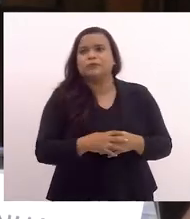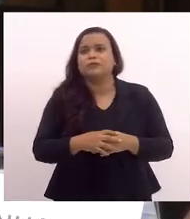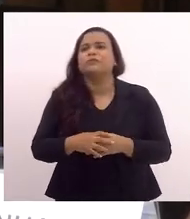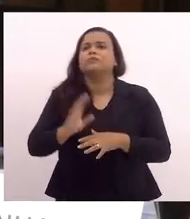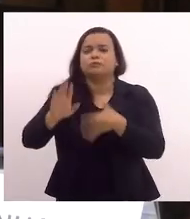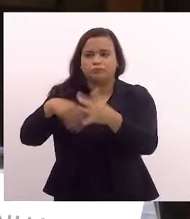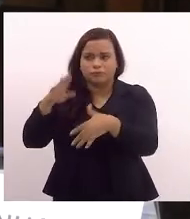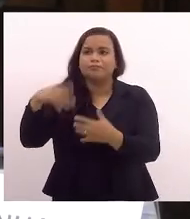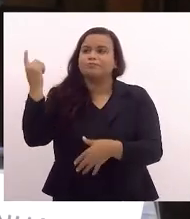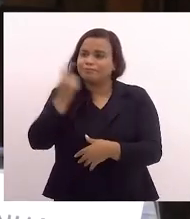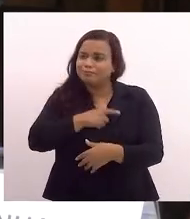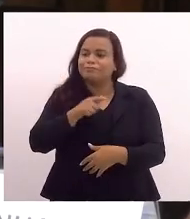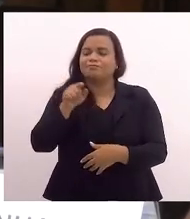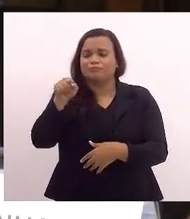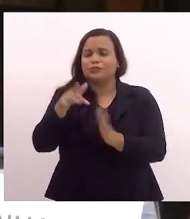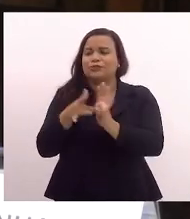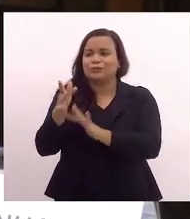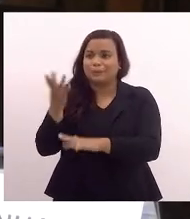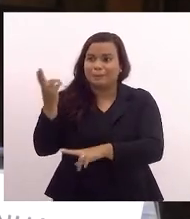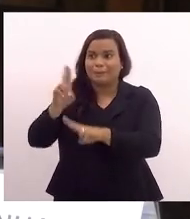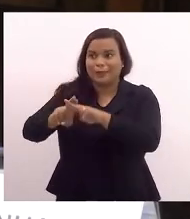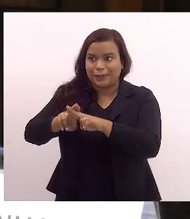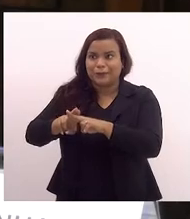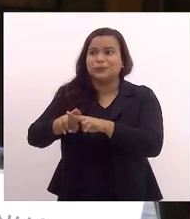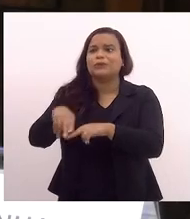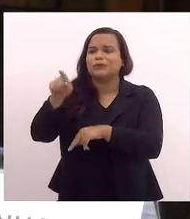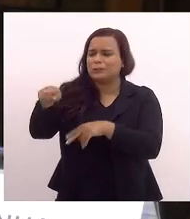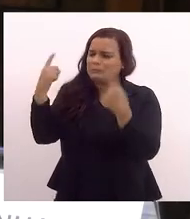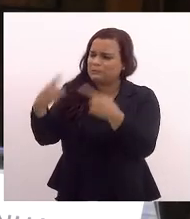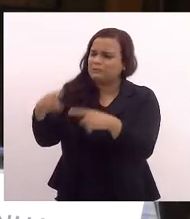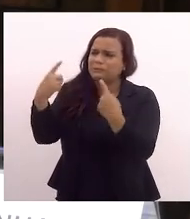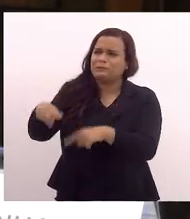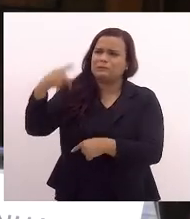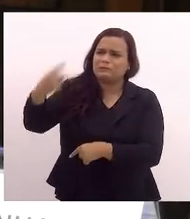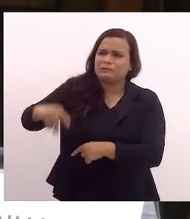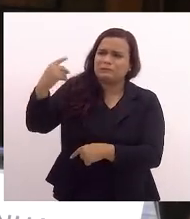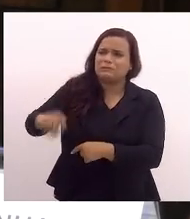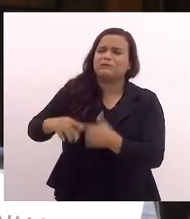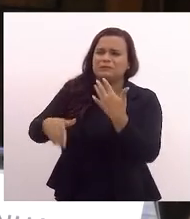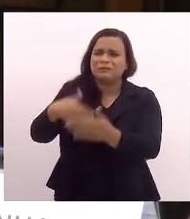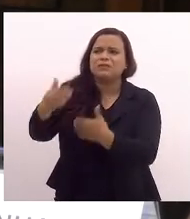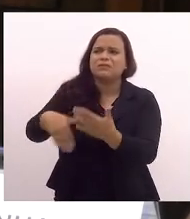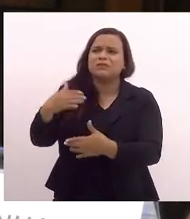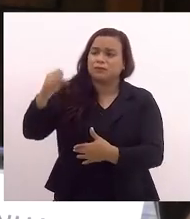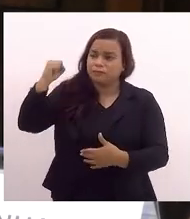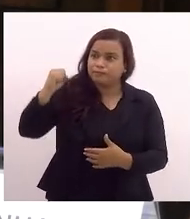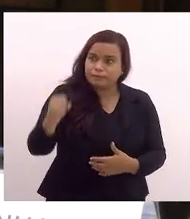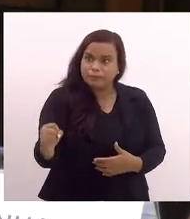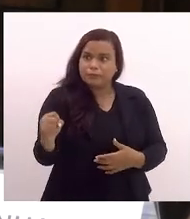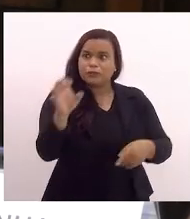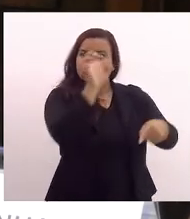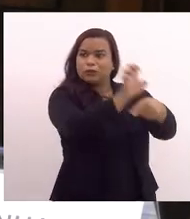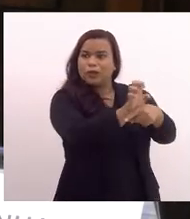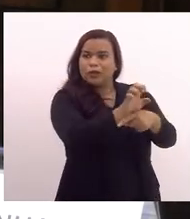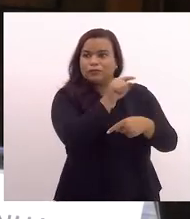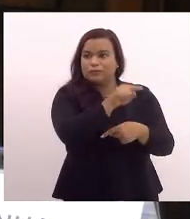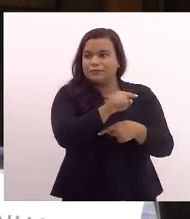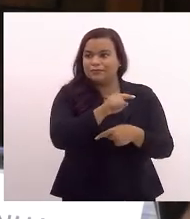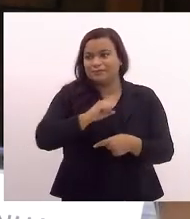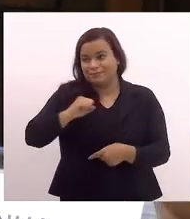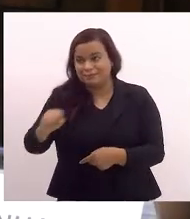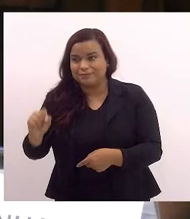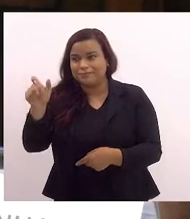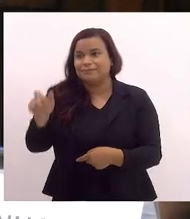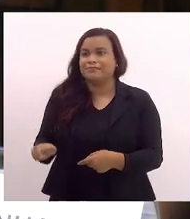de fato, preso, torturado e executado pelo Estado, e, segundo